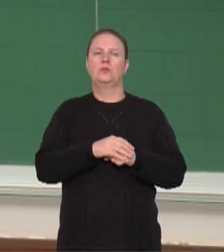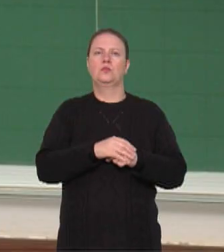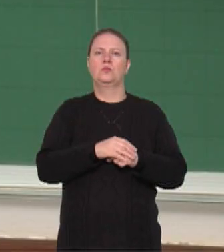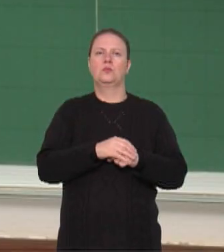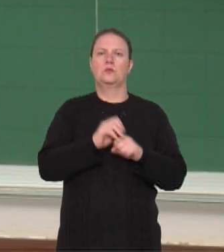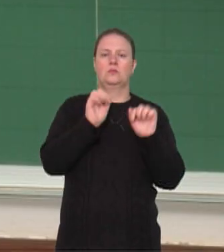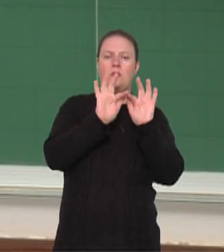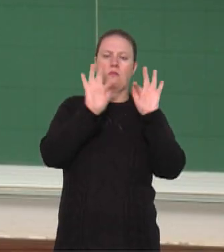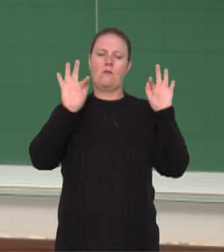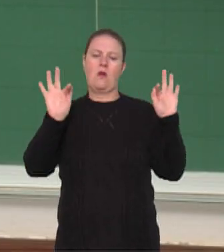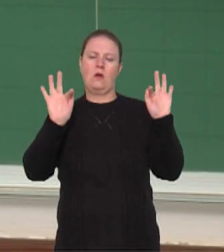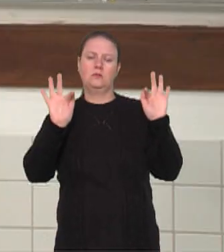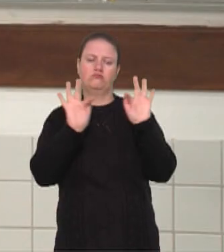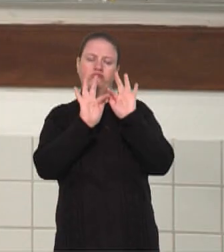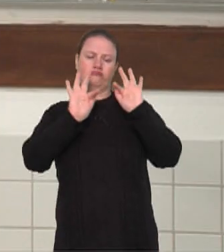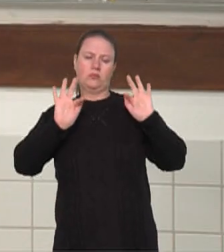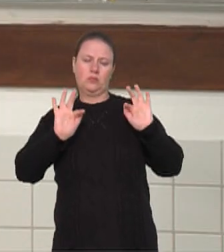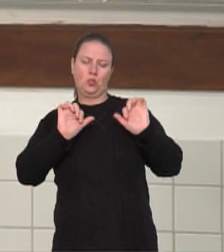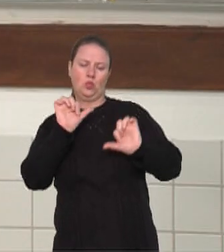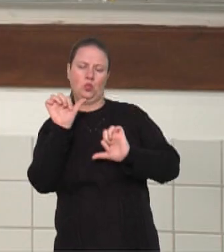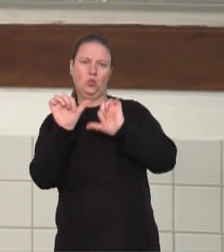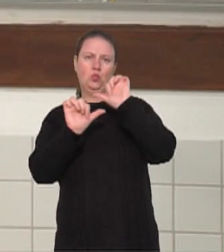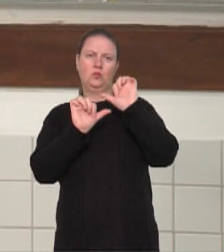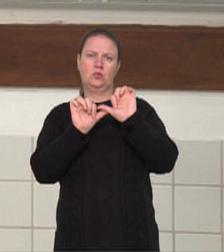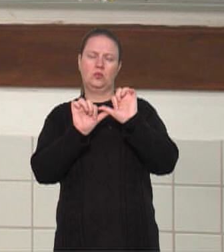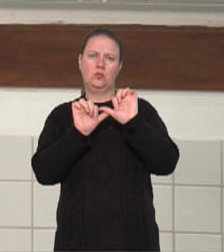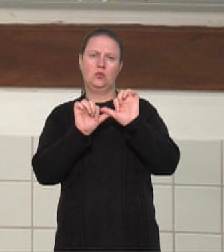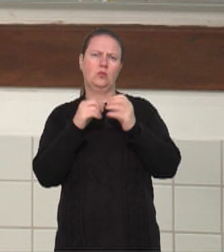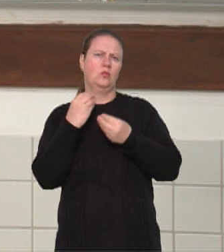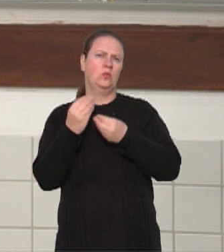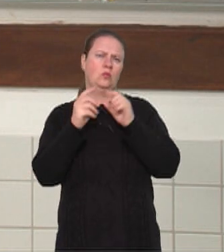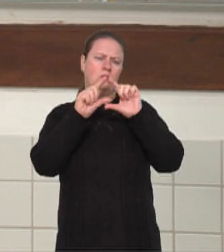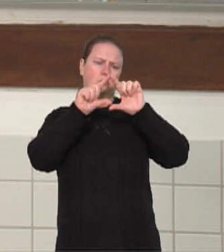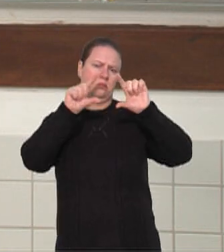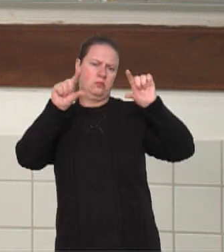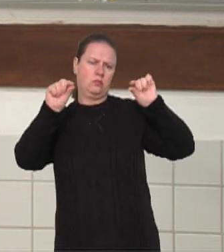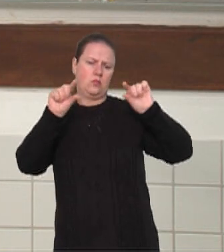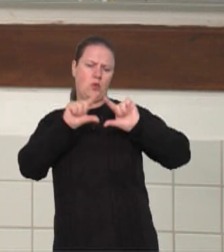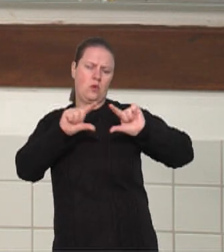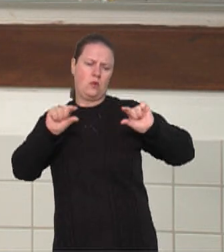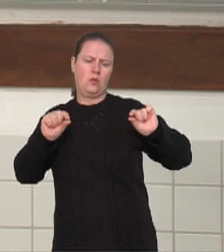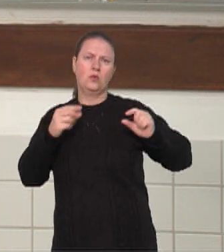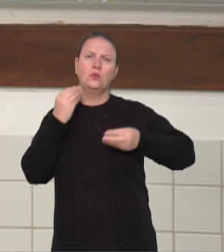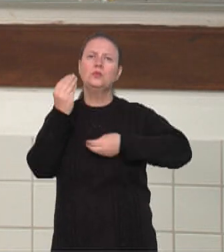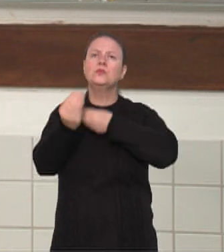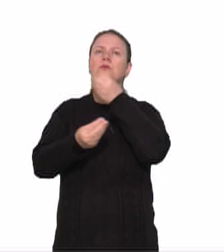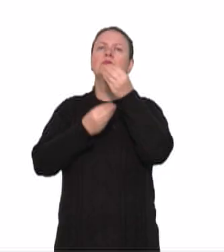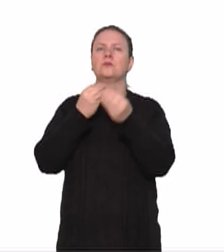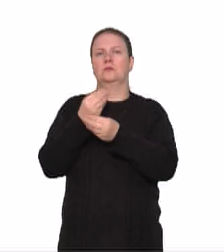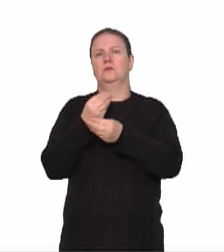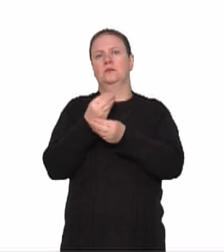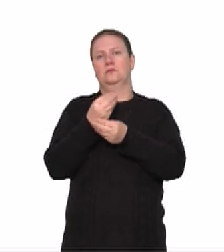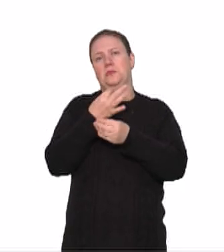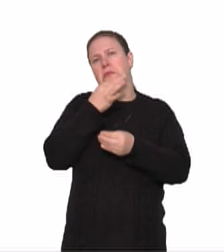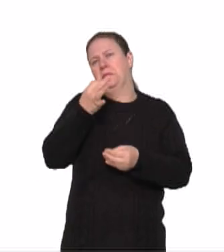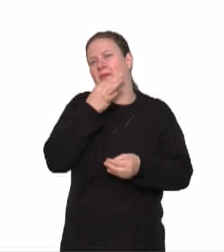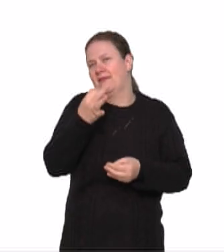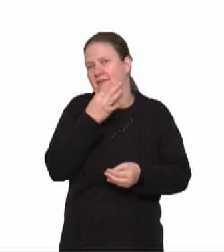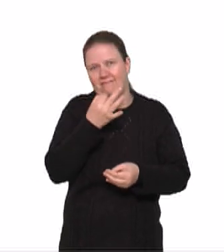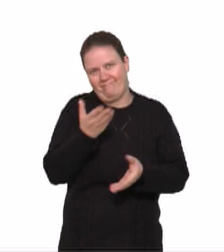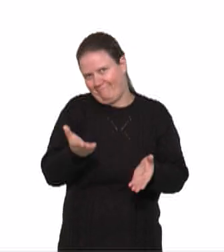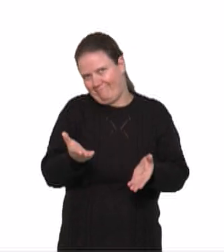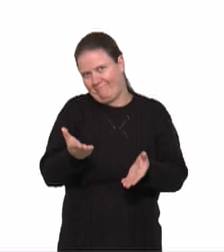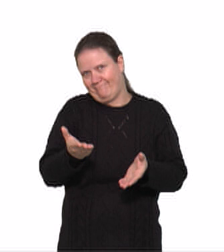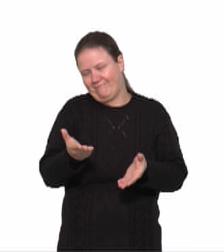outra frase, né? Então é um outro verso. Como que poderia ser um texto